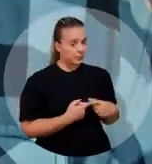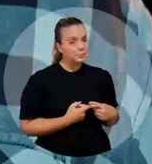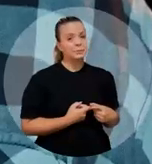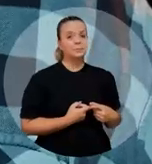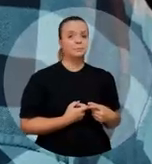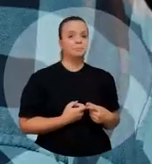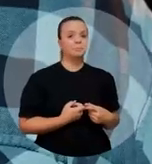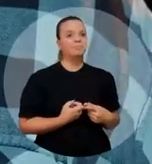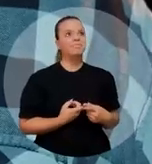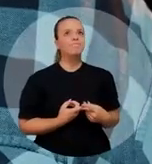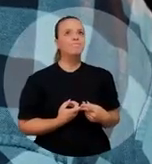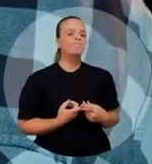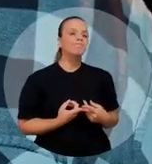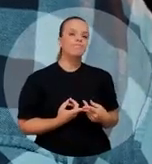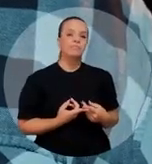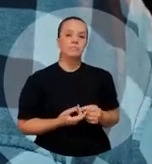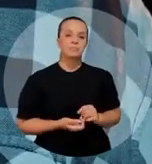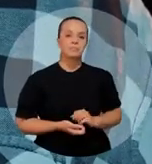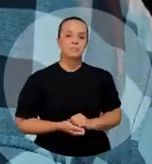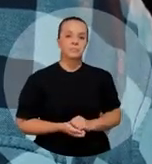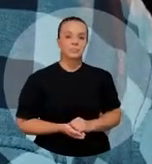assim,